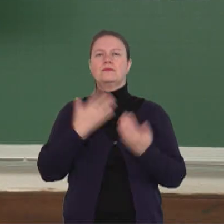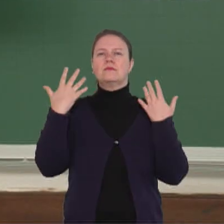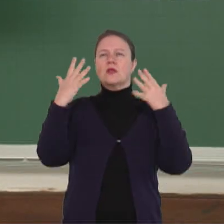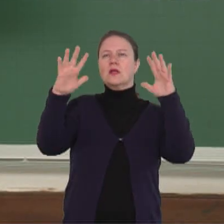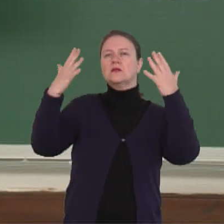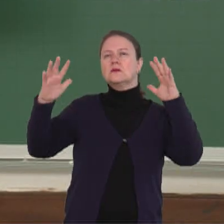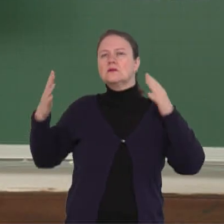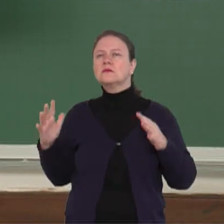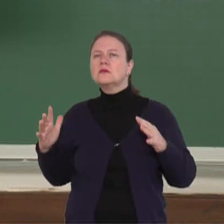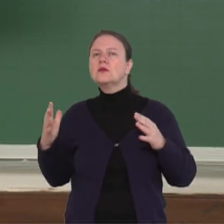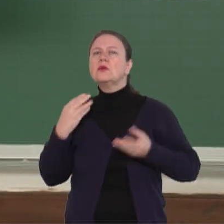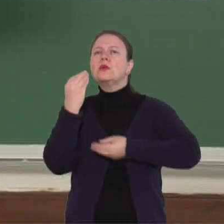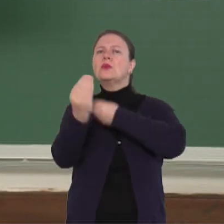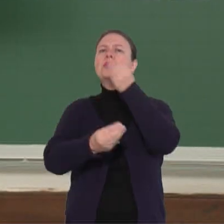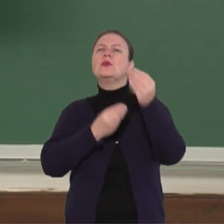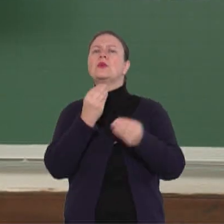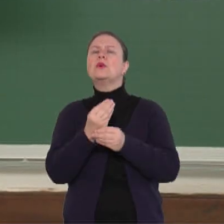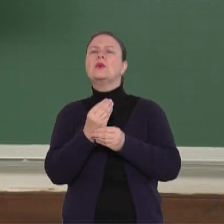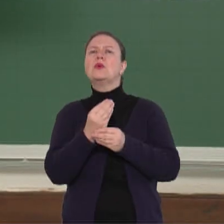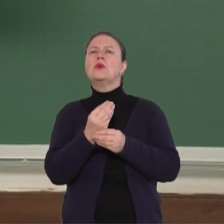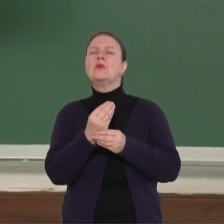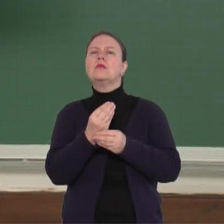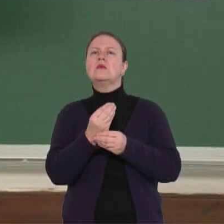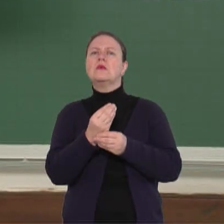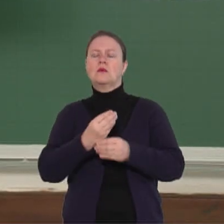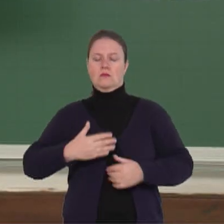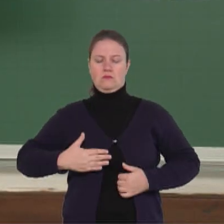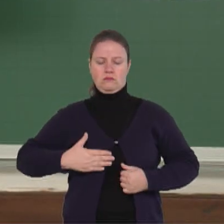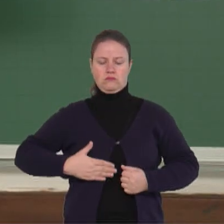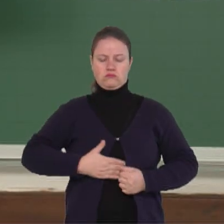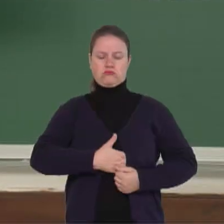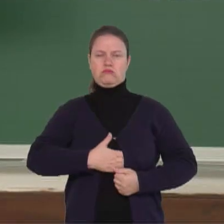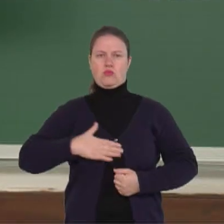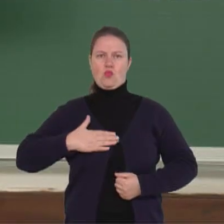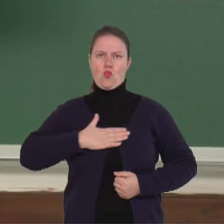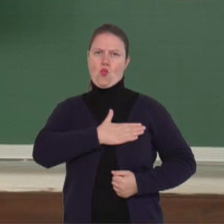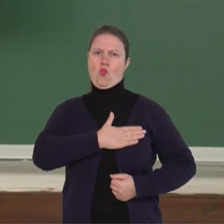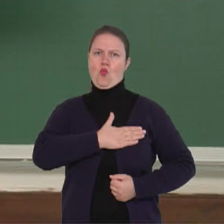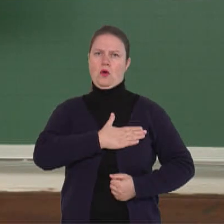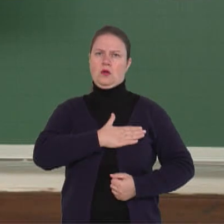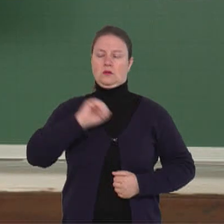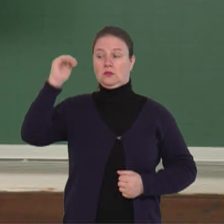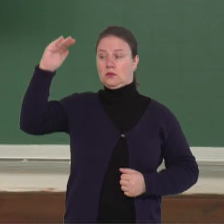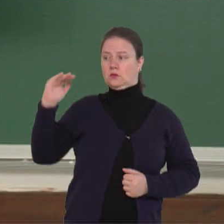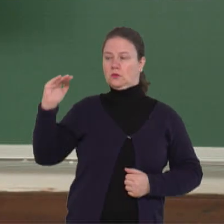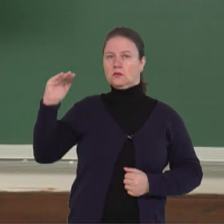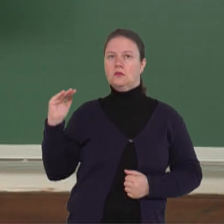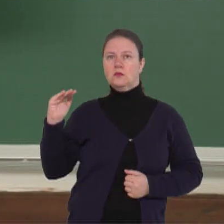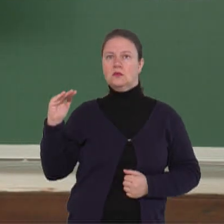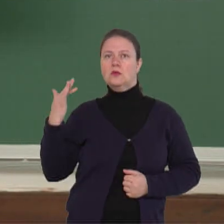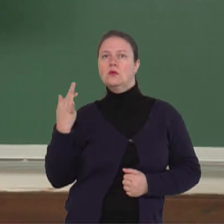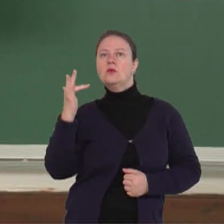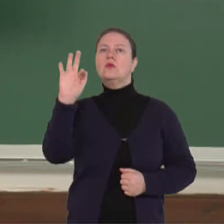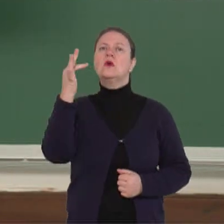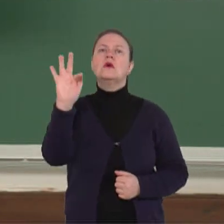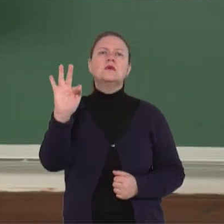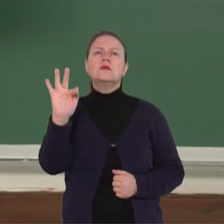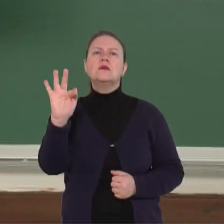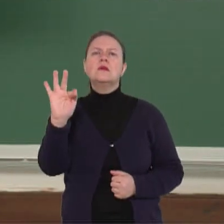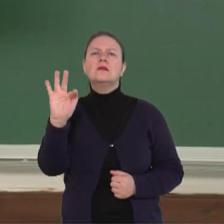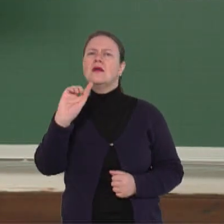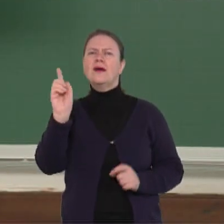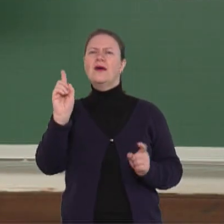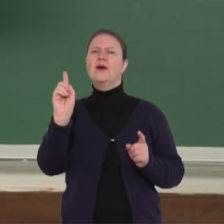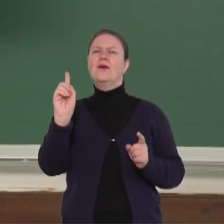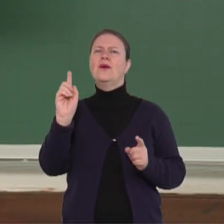foi Napoleão, a sua figura. Então, esse traço de mãozinha enfiada no colete, estatura baixa, o francês nem leva em consideração, ele